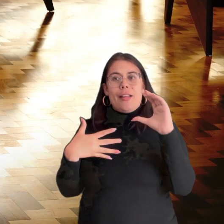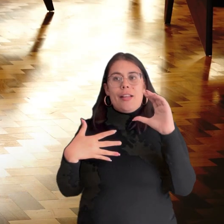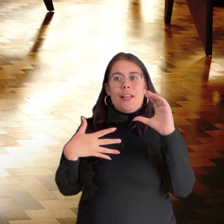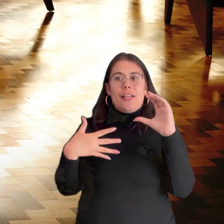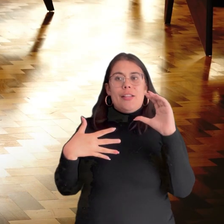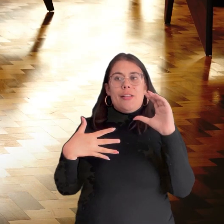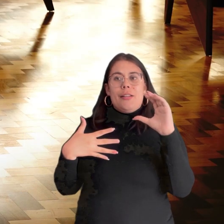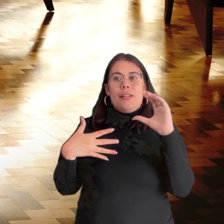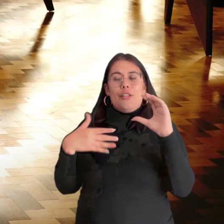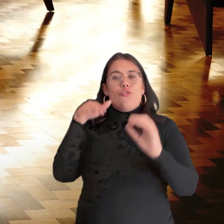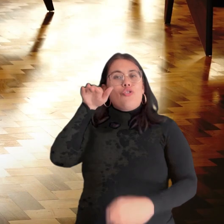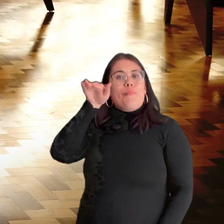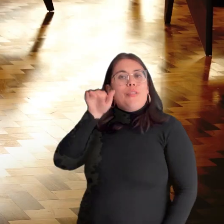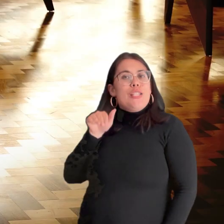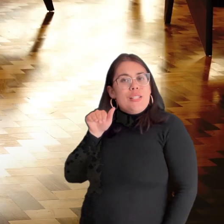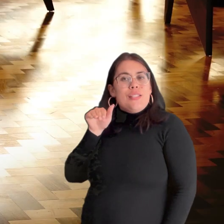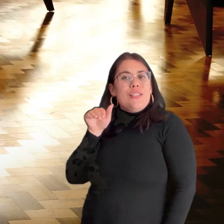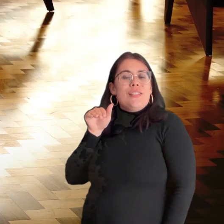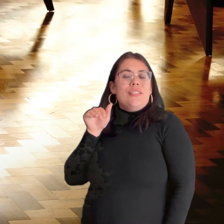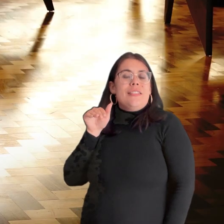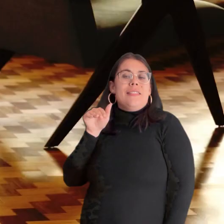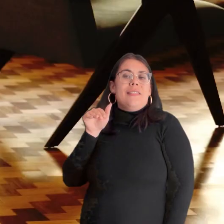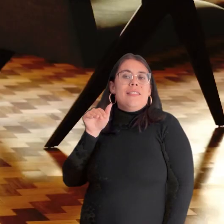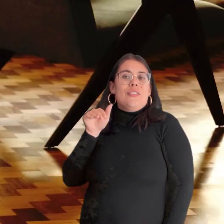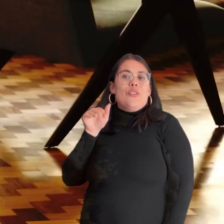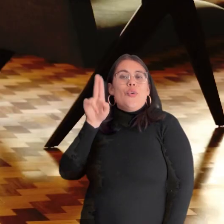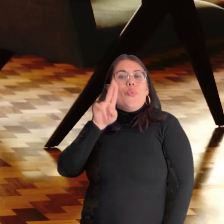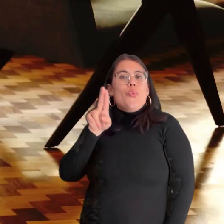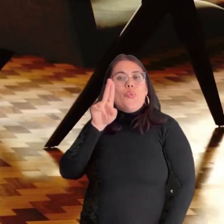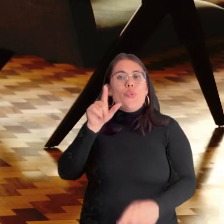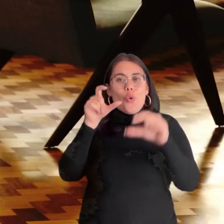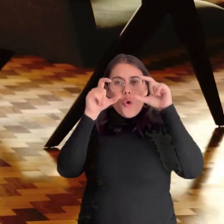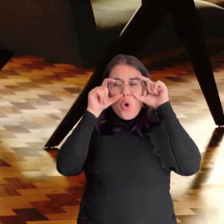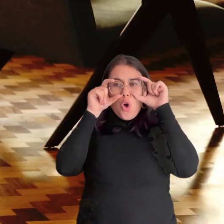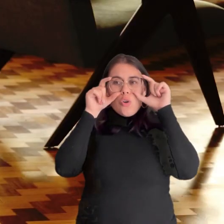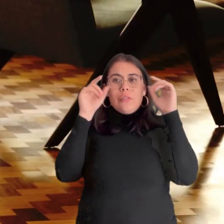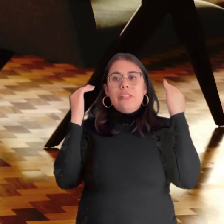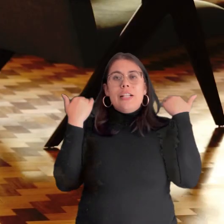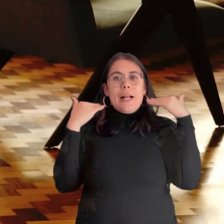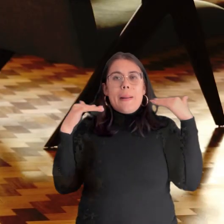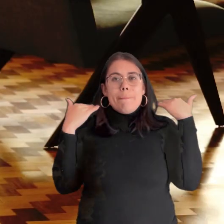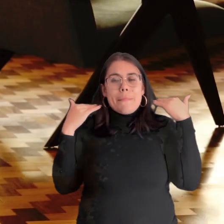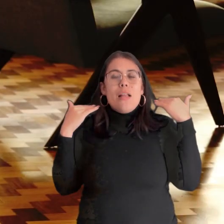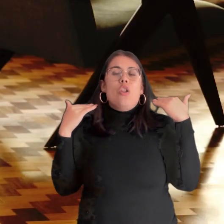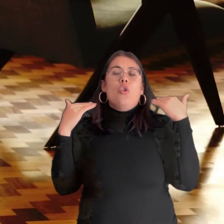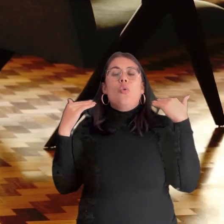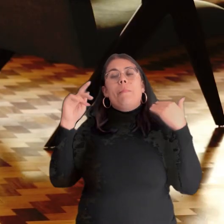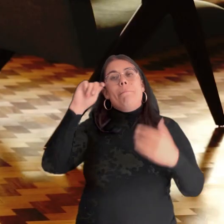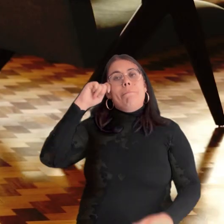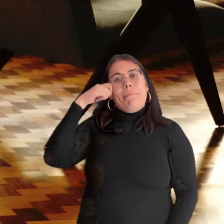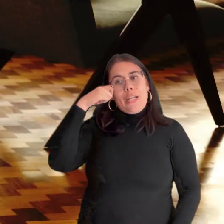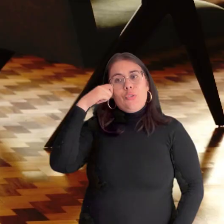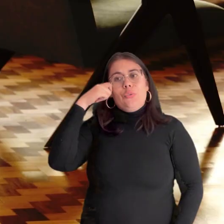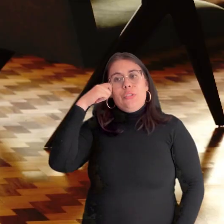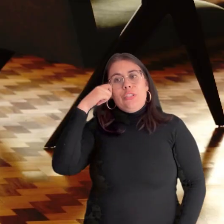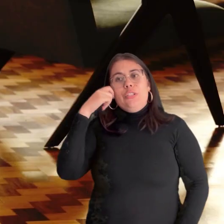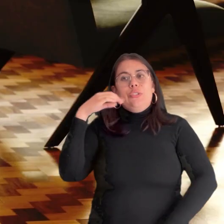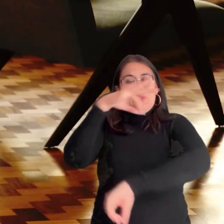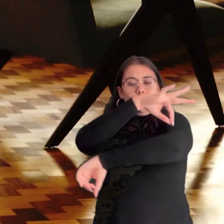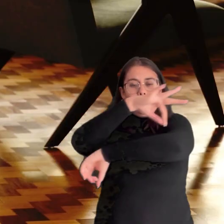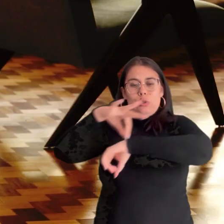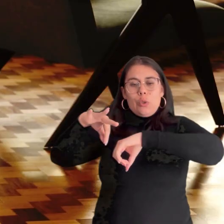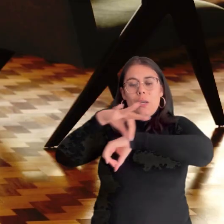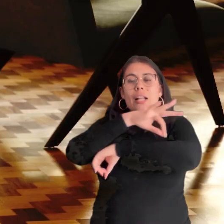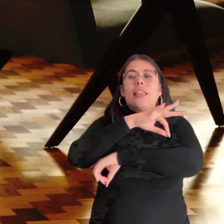uso óculos, tenho cabelos pretos curtos. E sou arquiteta, urbanista e participei da equipe